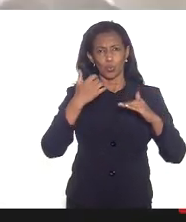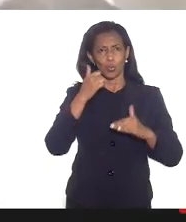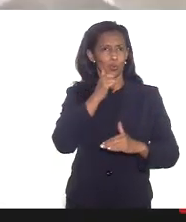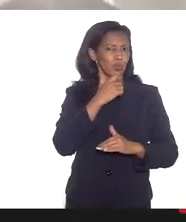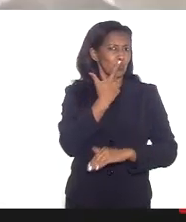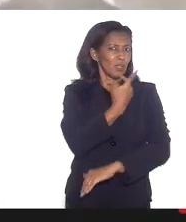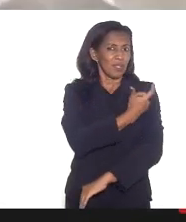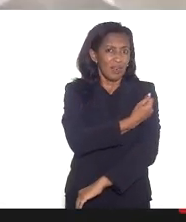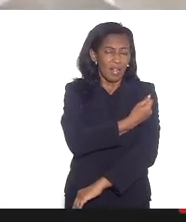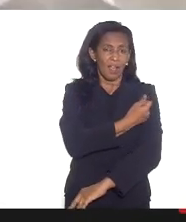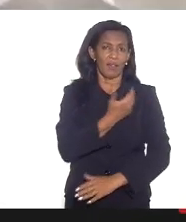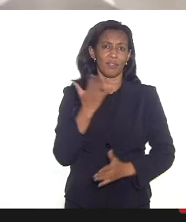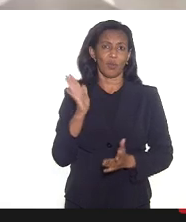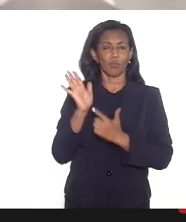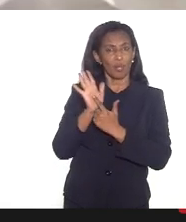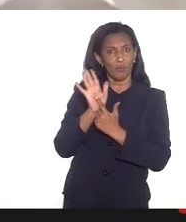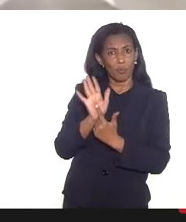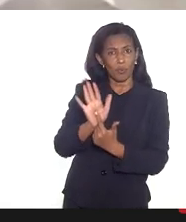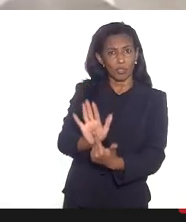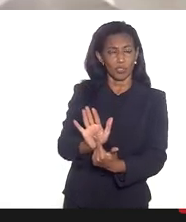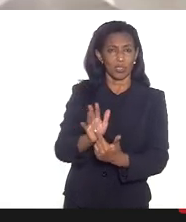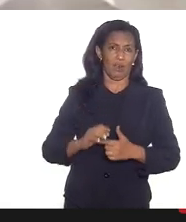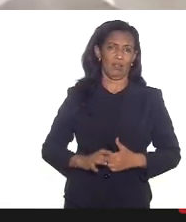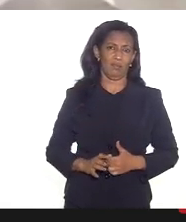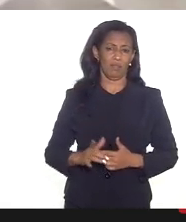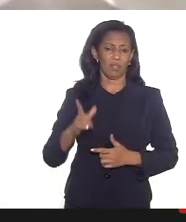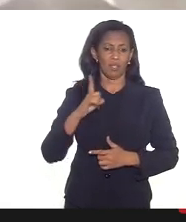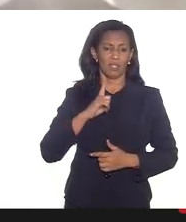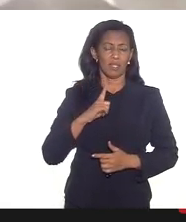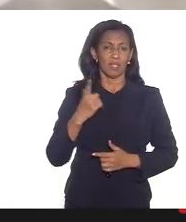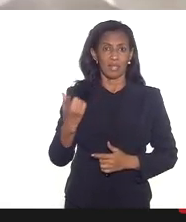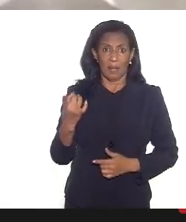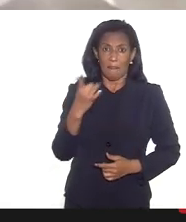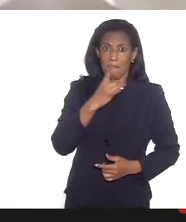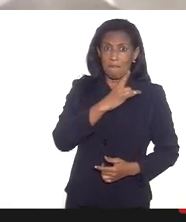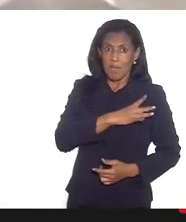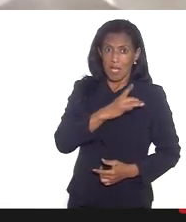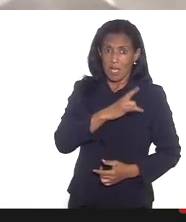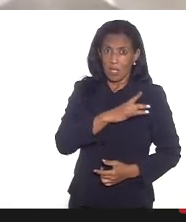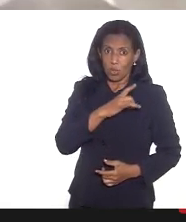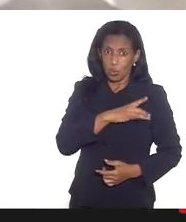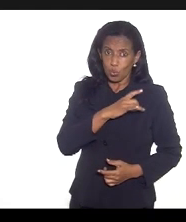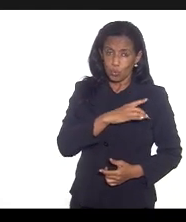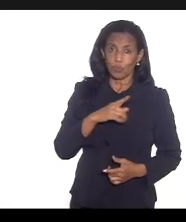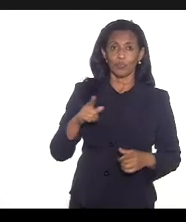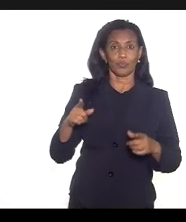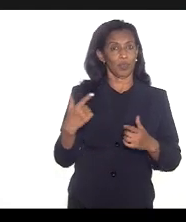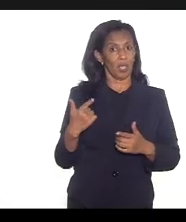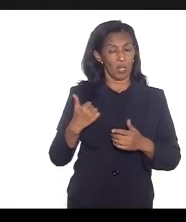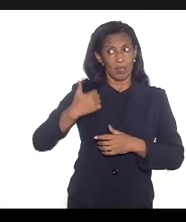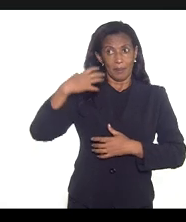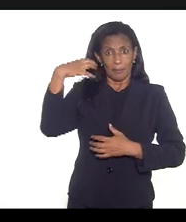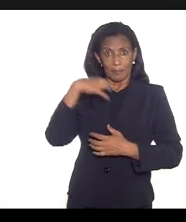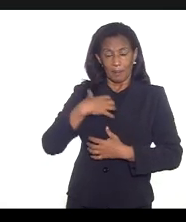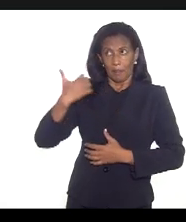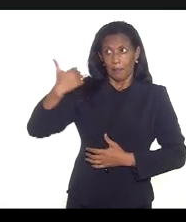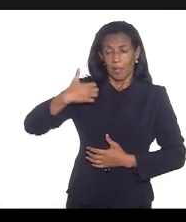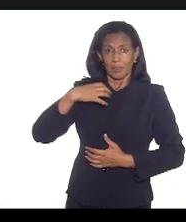alguns indicadores Como já colocado aqui né uma um medo uma no primeiro momento